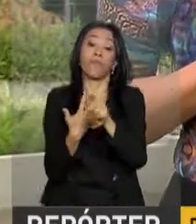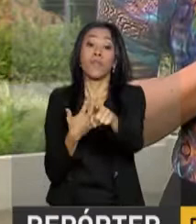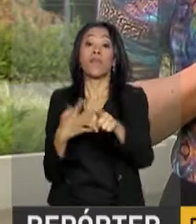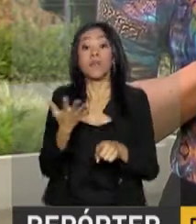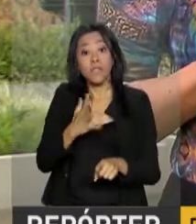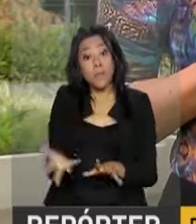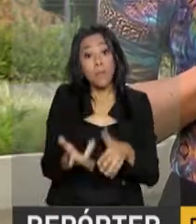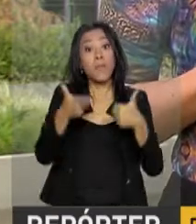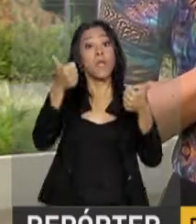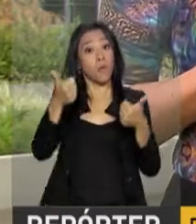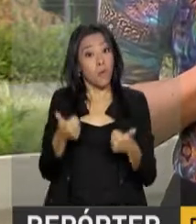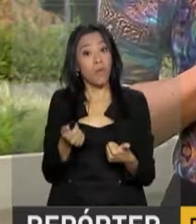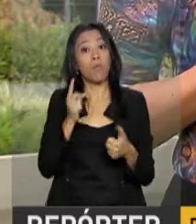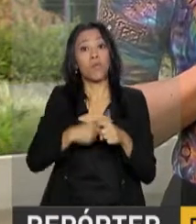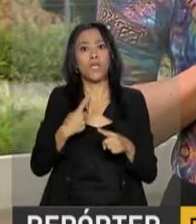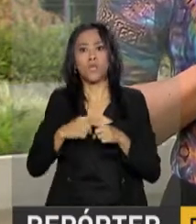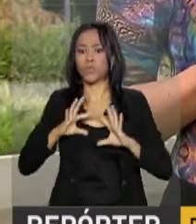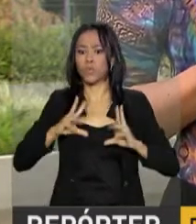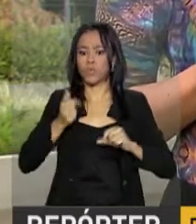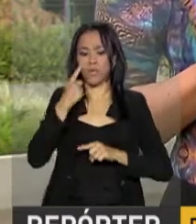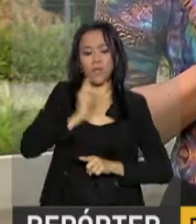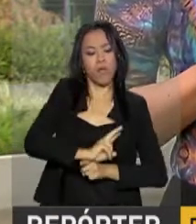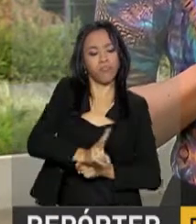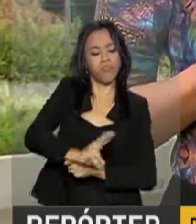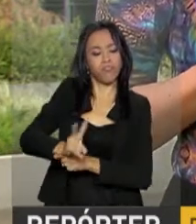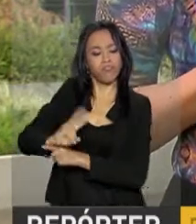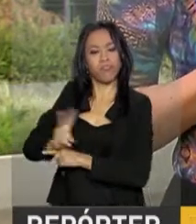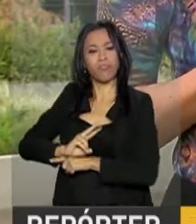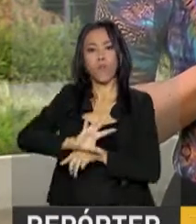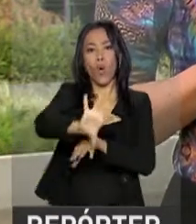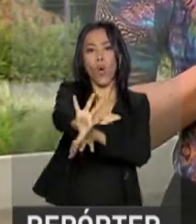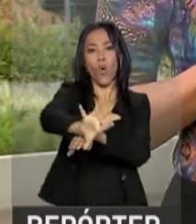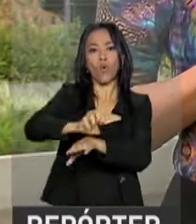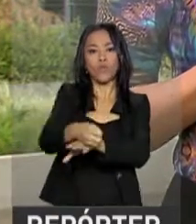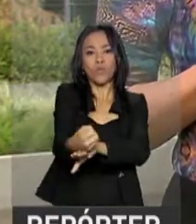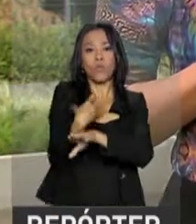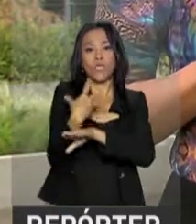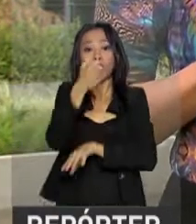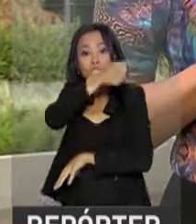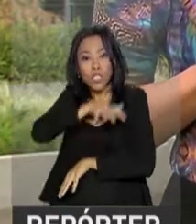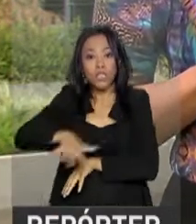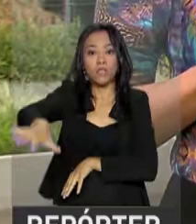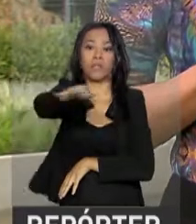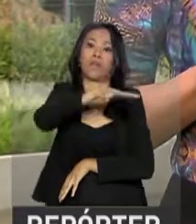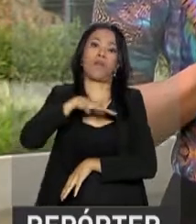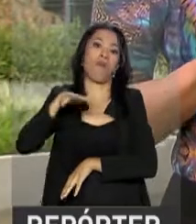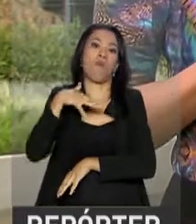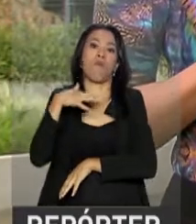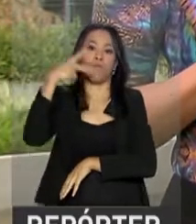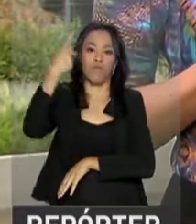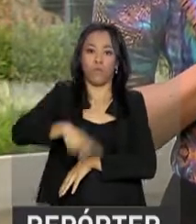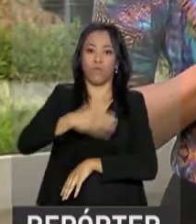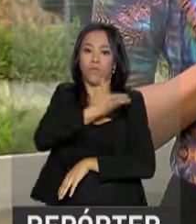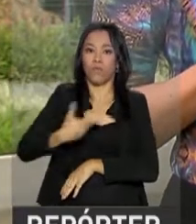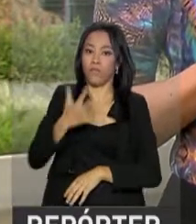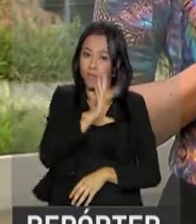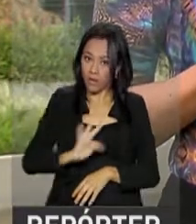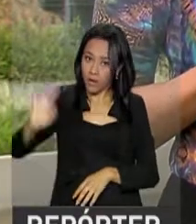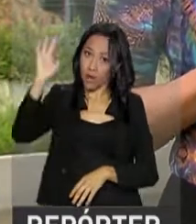processo, já que tudo vai ser monitorado pela Ouvidoria Geral da União. Os prazos de resposta ao cidadão também vão